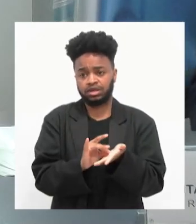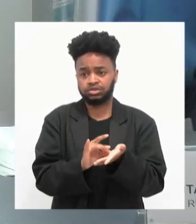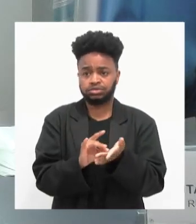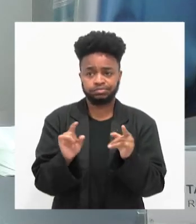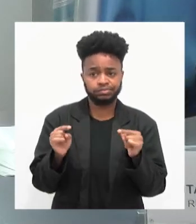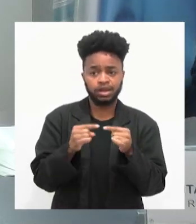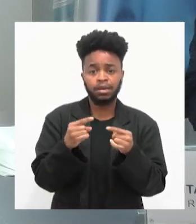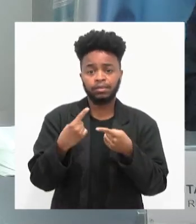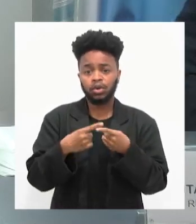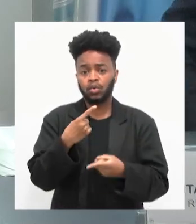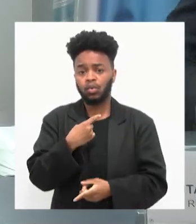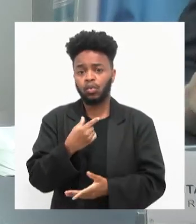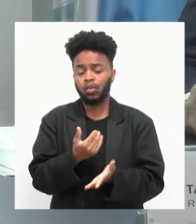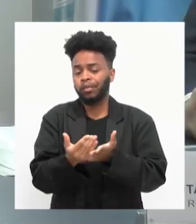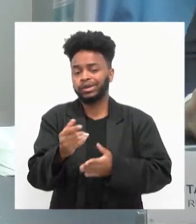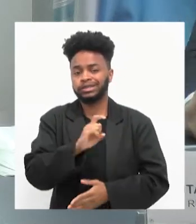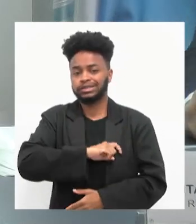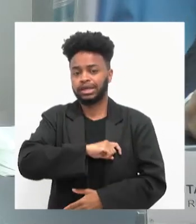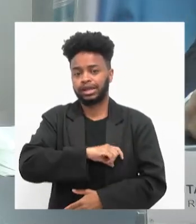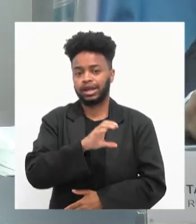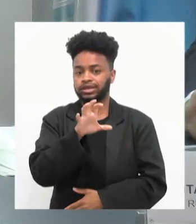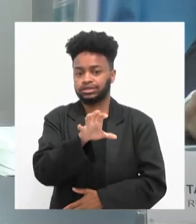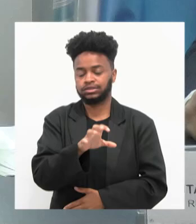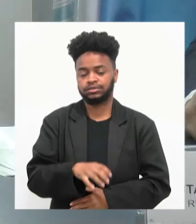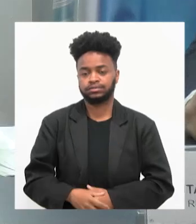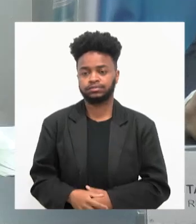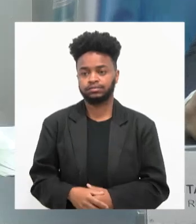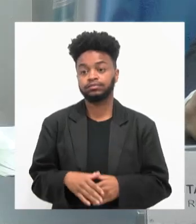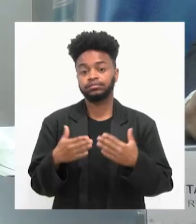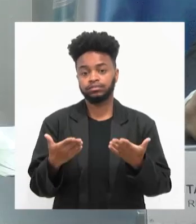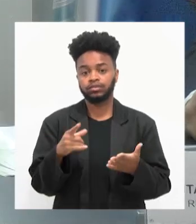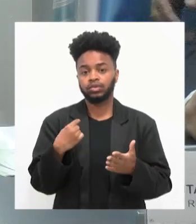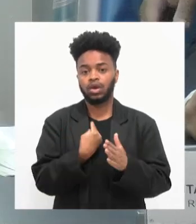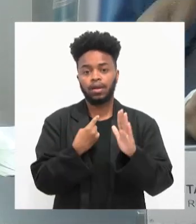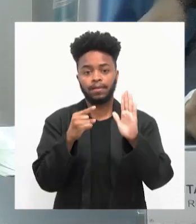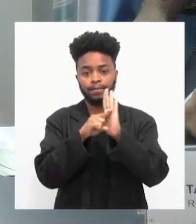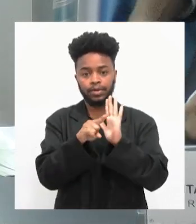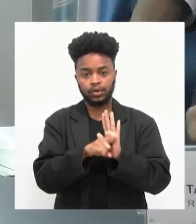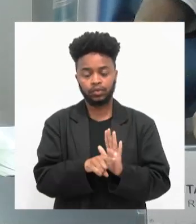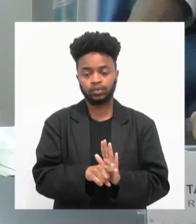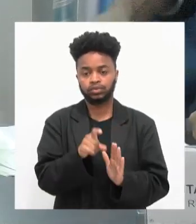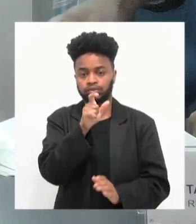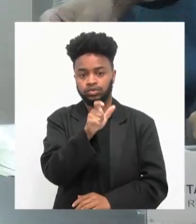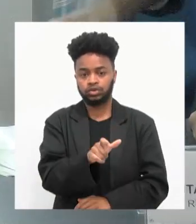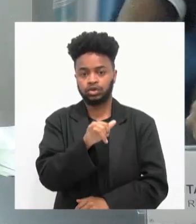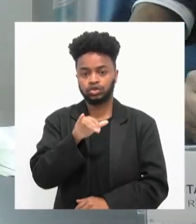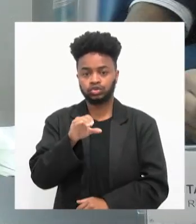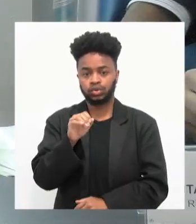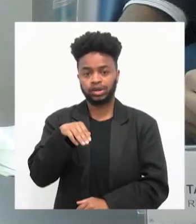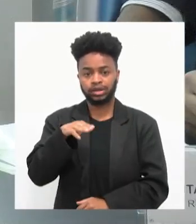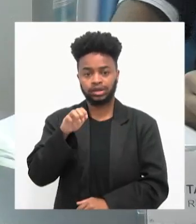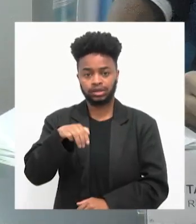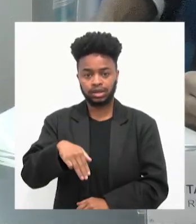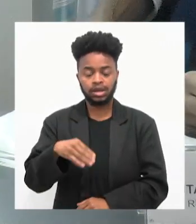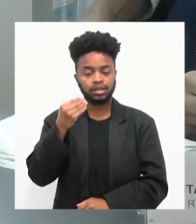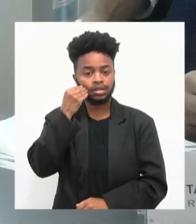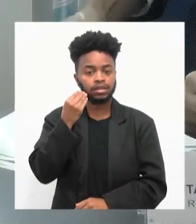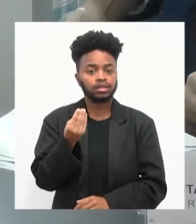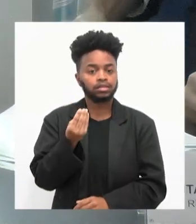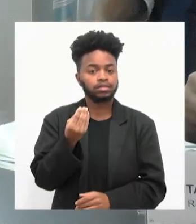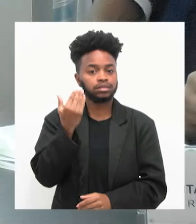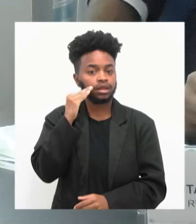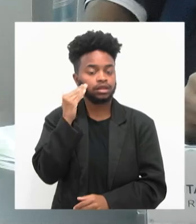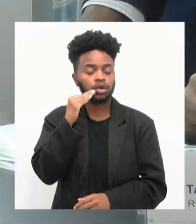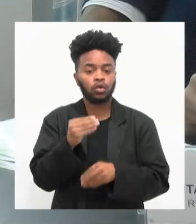sacanagem já começa por aqui, né? E aqui nós estamos interpelando aqui o senhor Joaquim, até para entender como é que